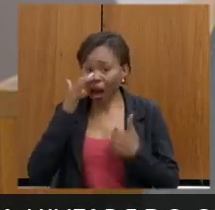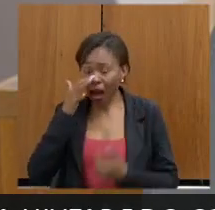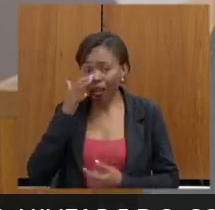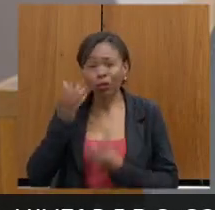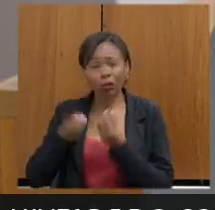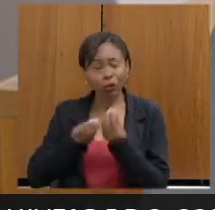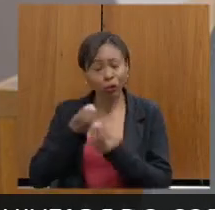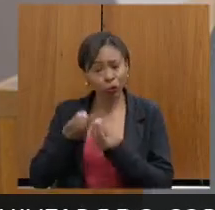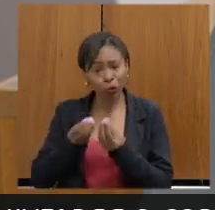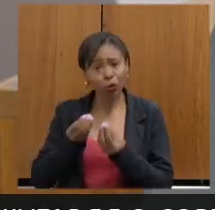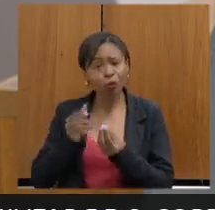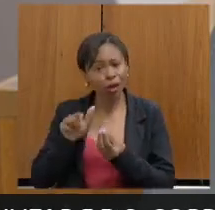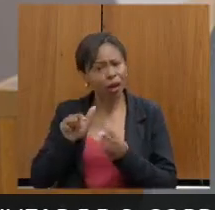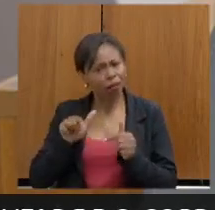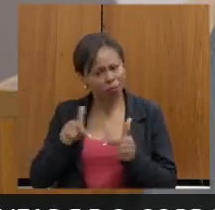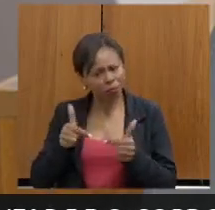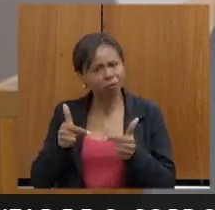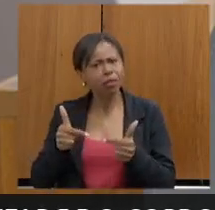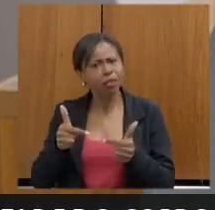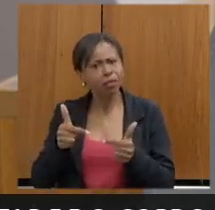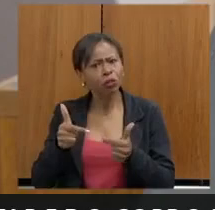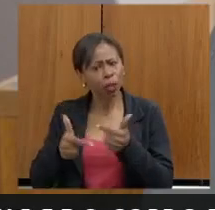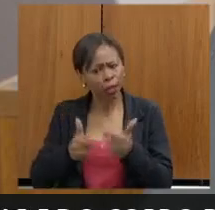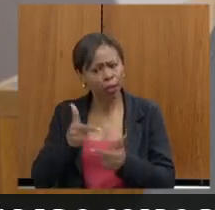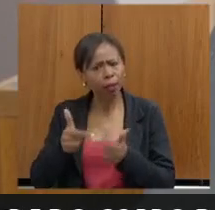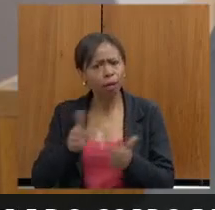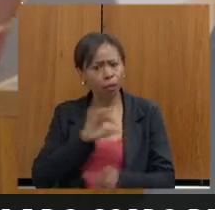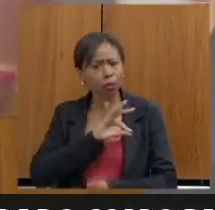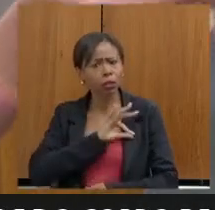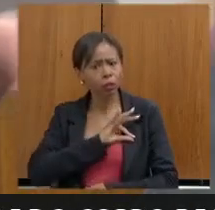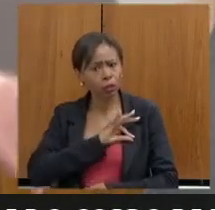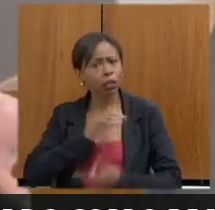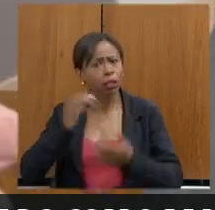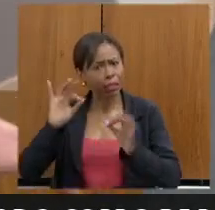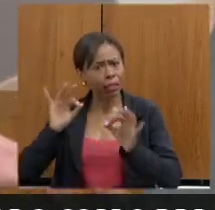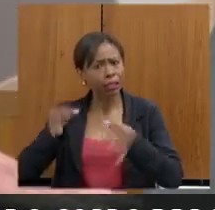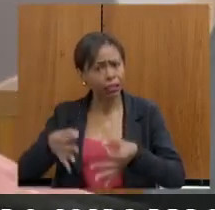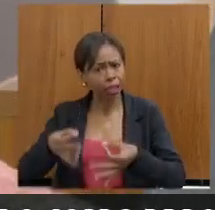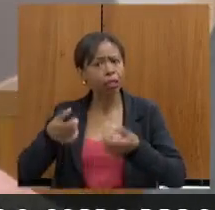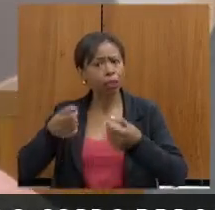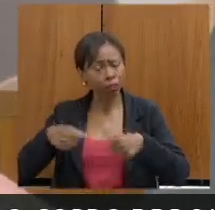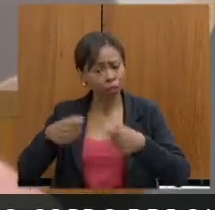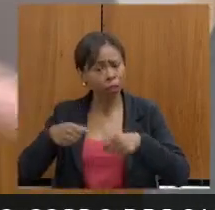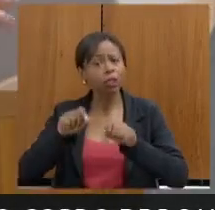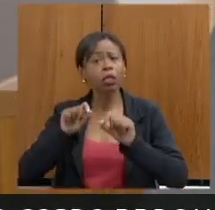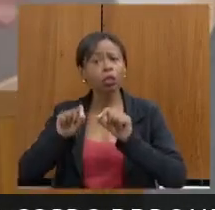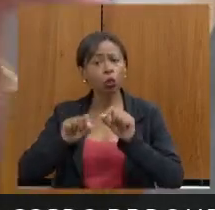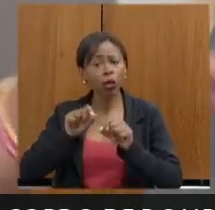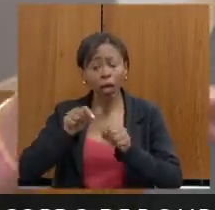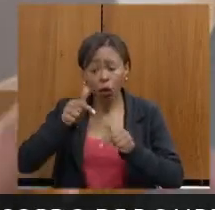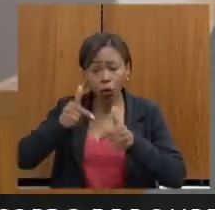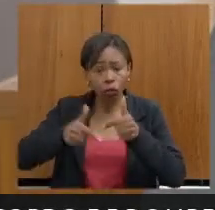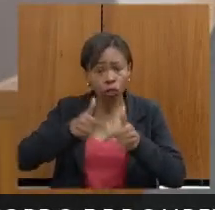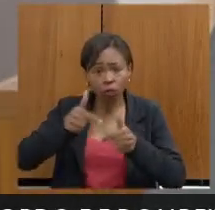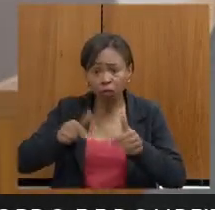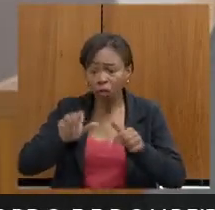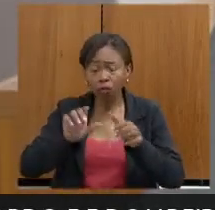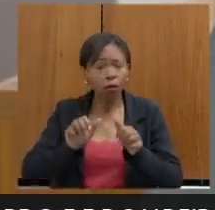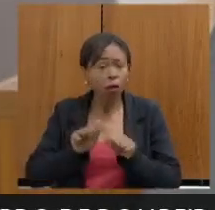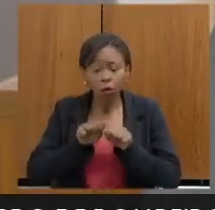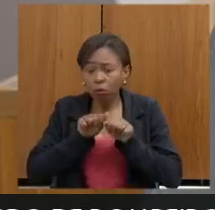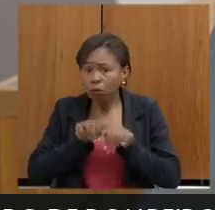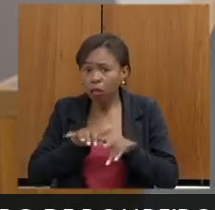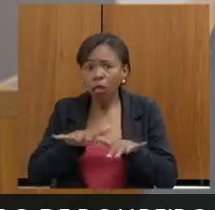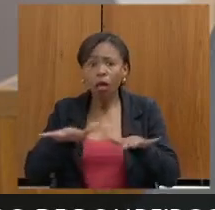da instituição Polícia Militar que tem porque tem que ser assim saber descentralizar o serviço dar autonomia para